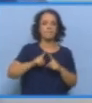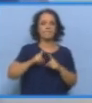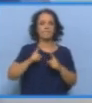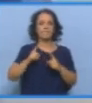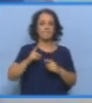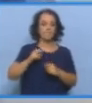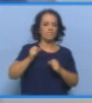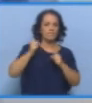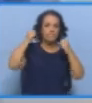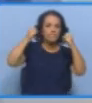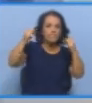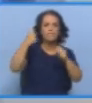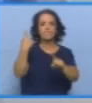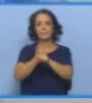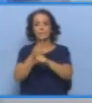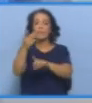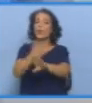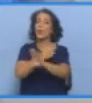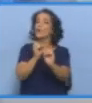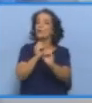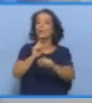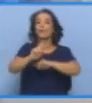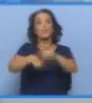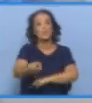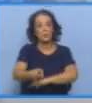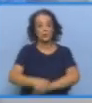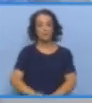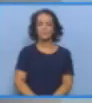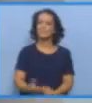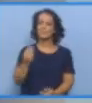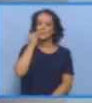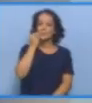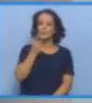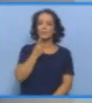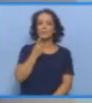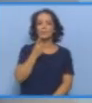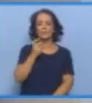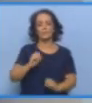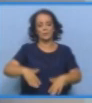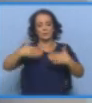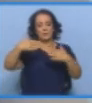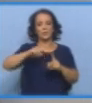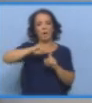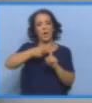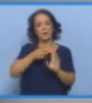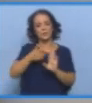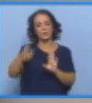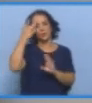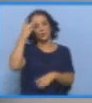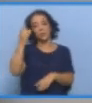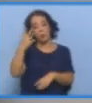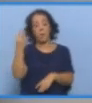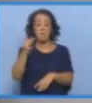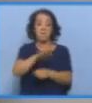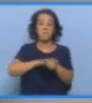ainda não o tinha feito. Depois esse percurso. Como é que foram esses primeiros anos em Setúbal Um sinal é também não terem existido muitas